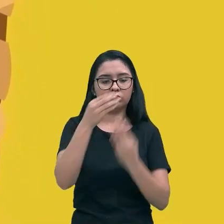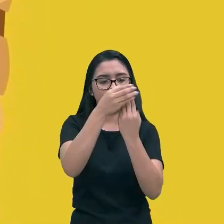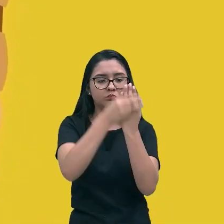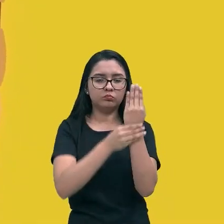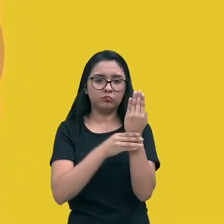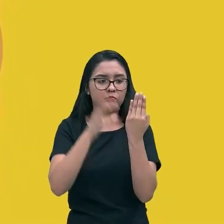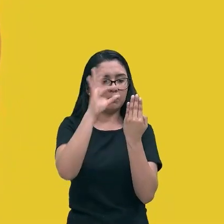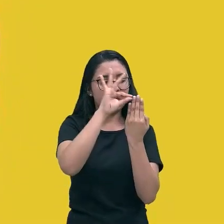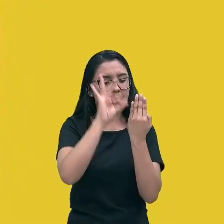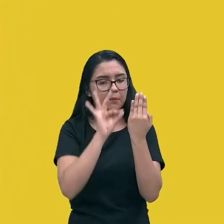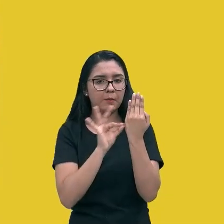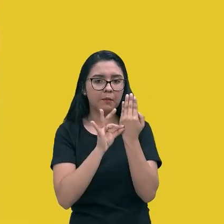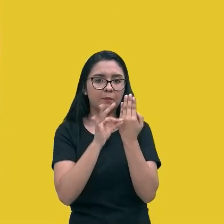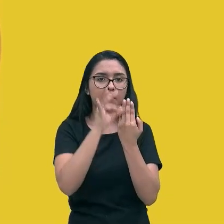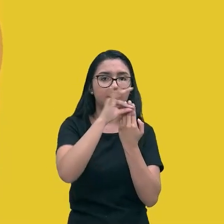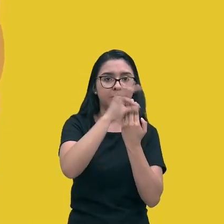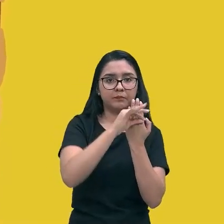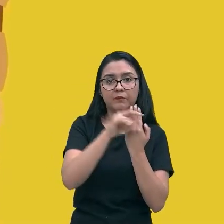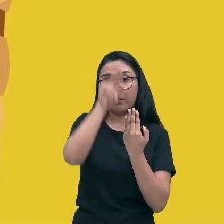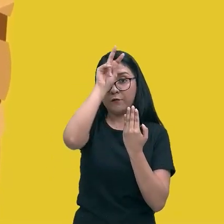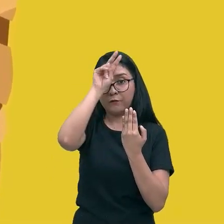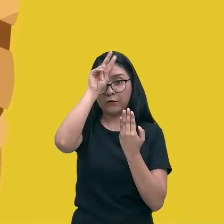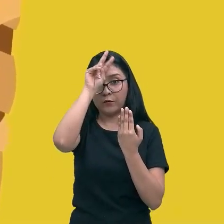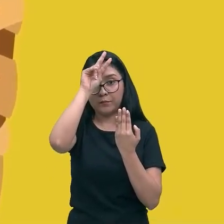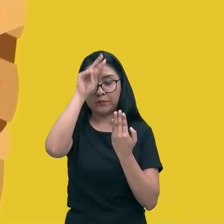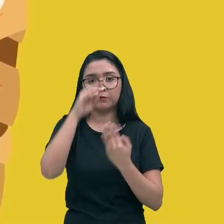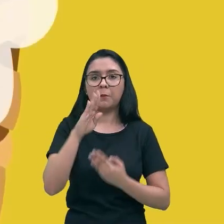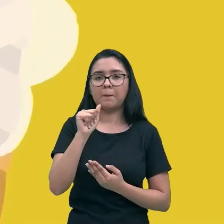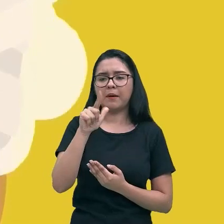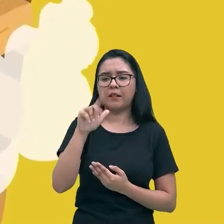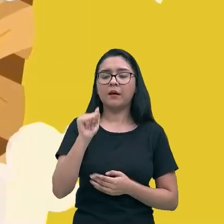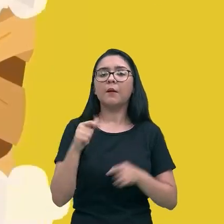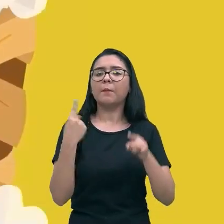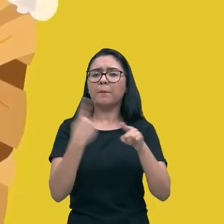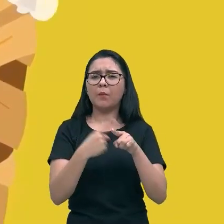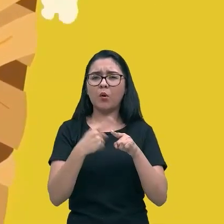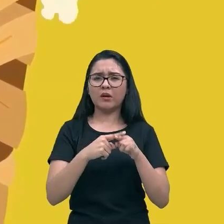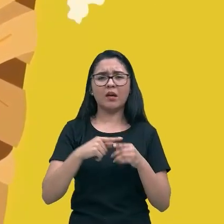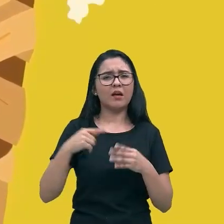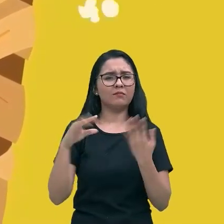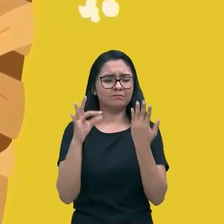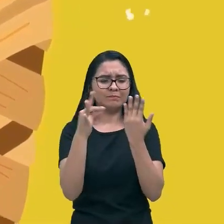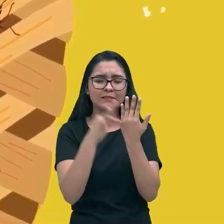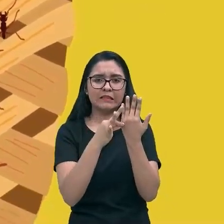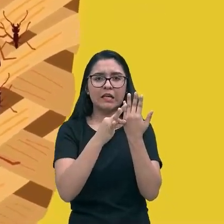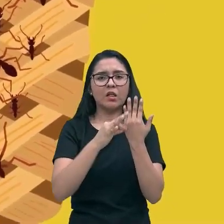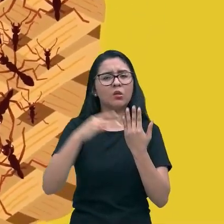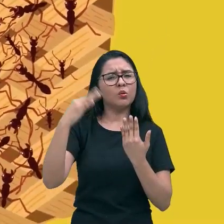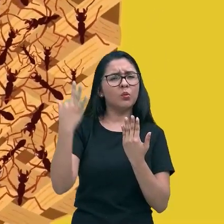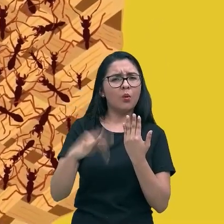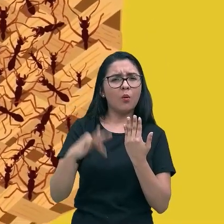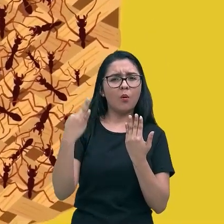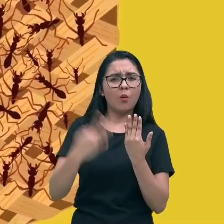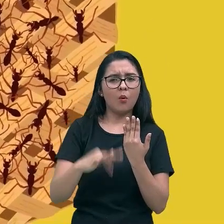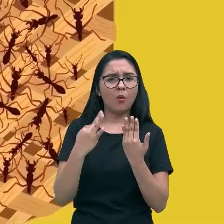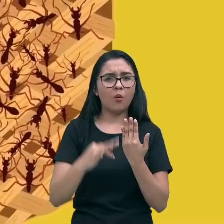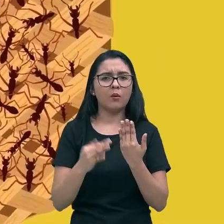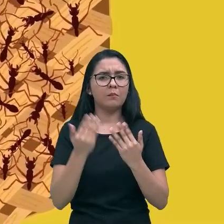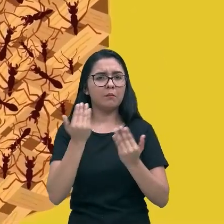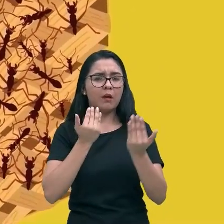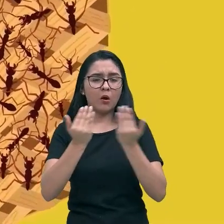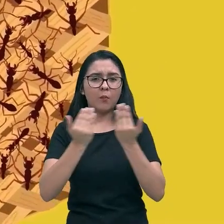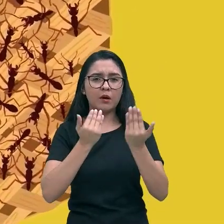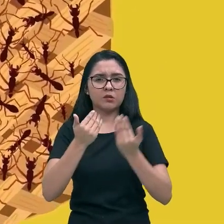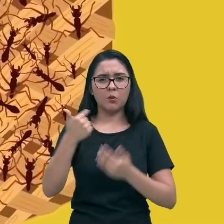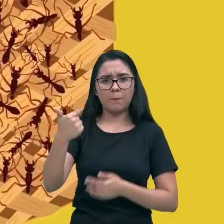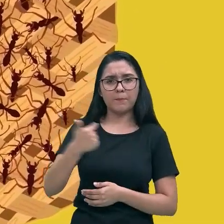Os insetos são conhecidos como formigas-bala, porque a dor da ferroada é comparável a um ferimento por arma de